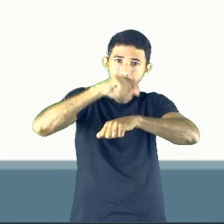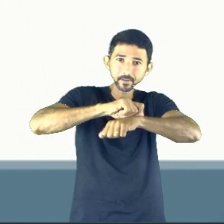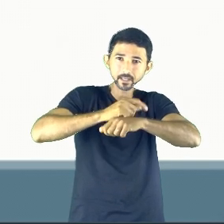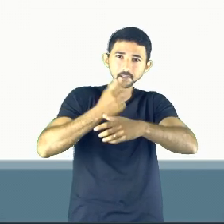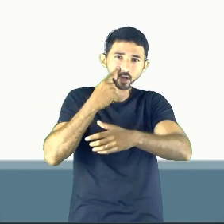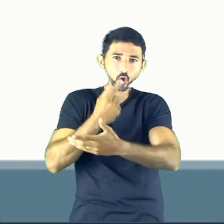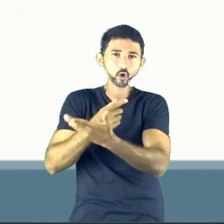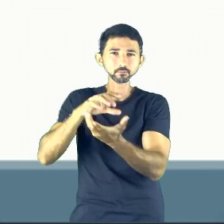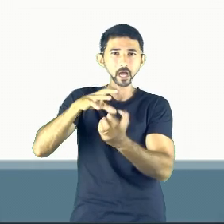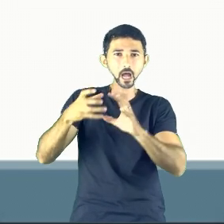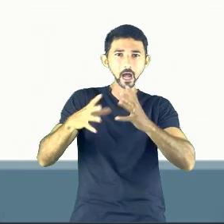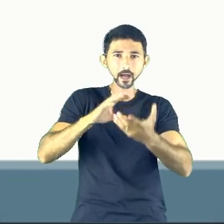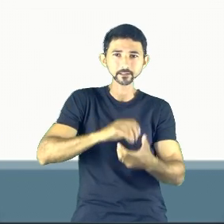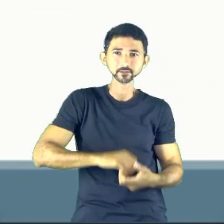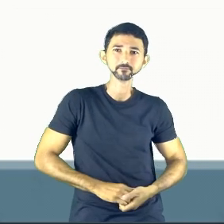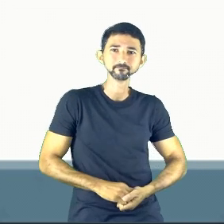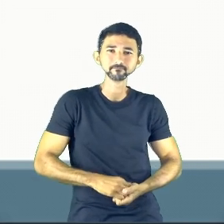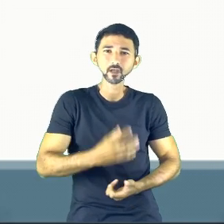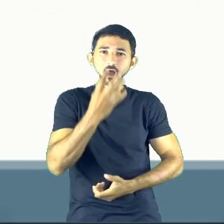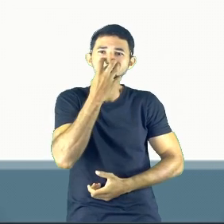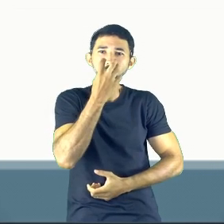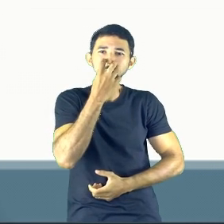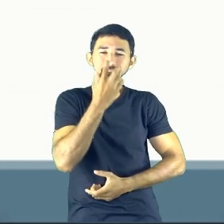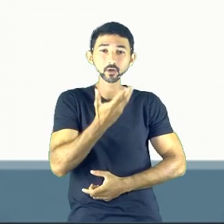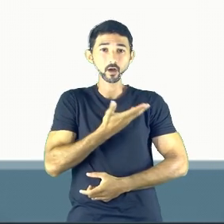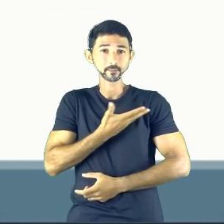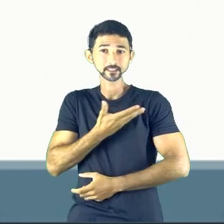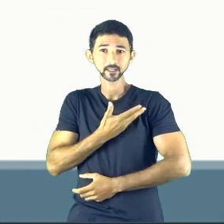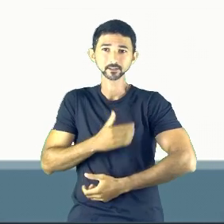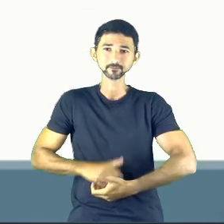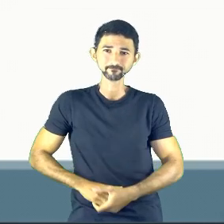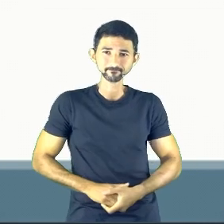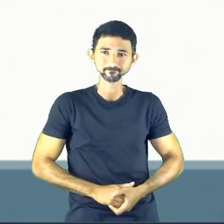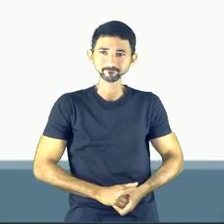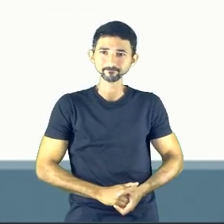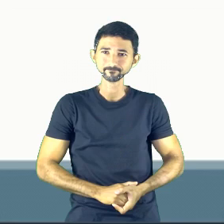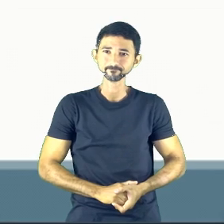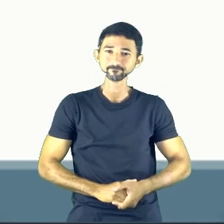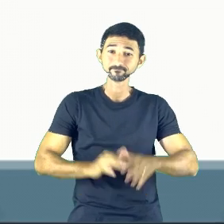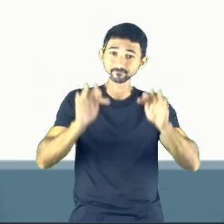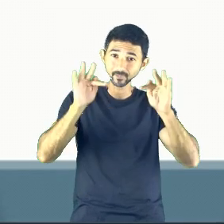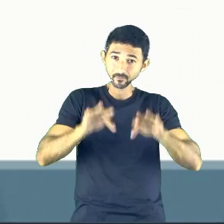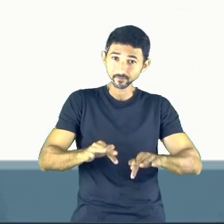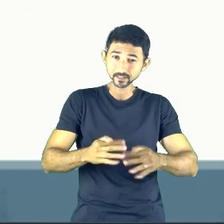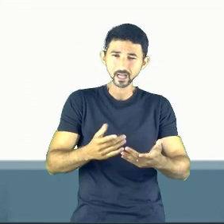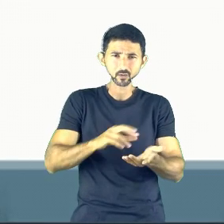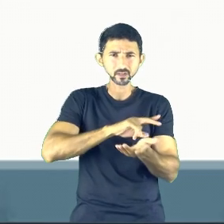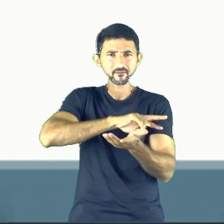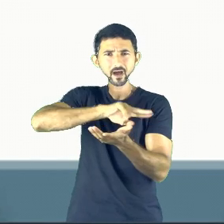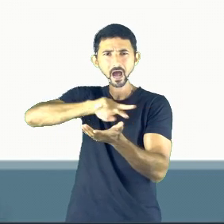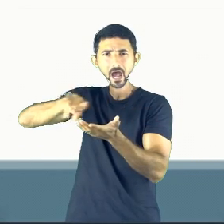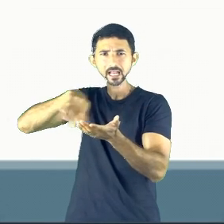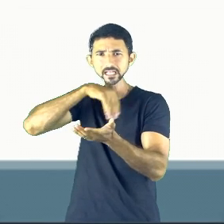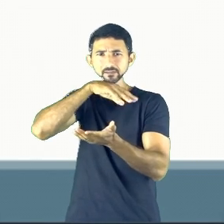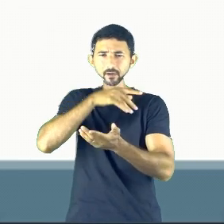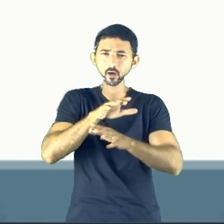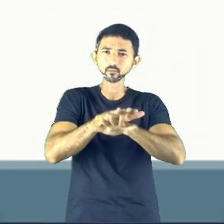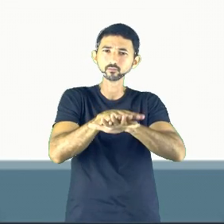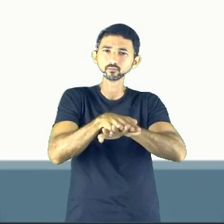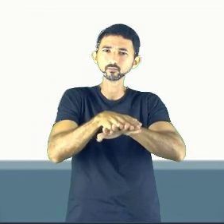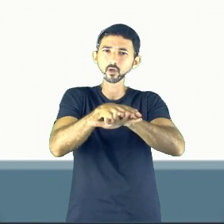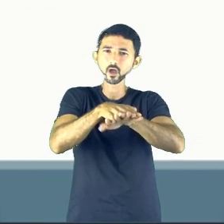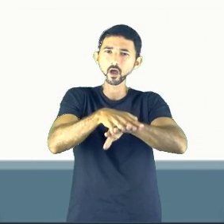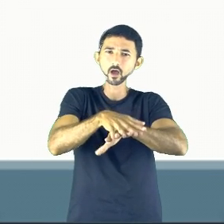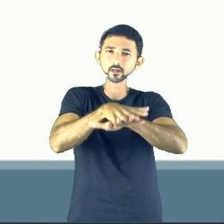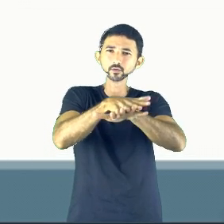paz, a abelha, a arte, o cachorro, a amizade. E por fim, mas existem tantos